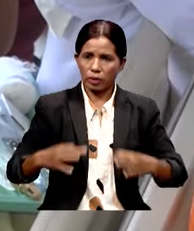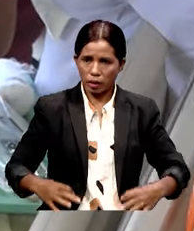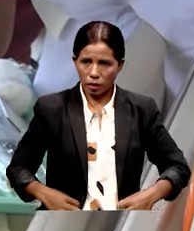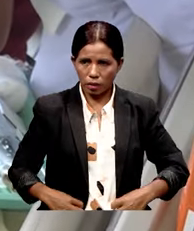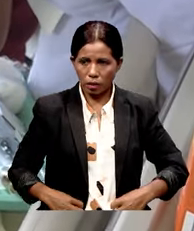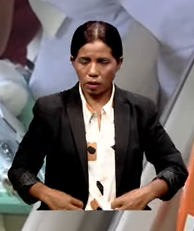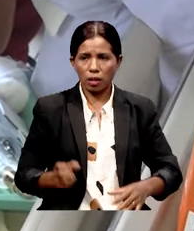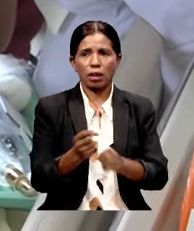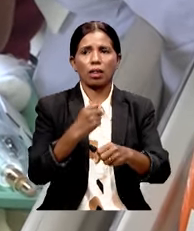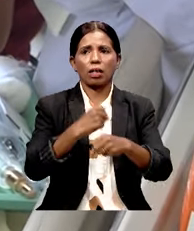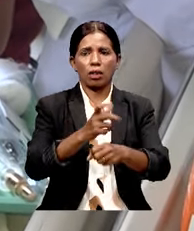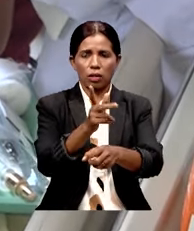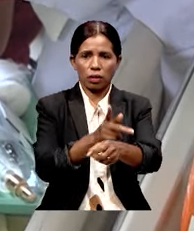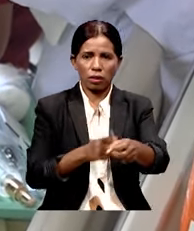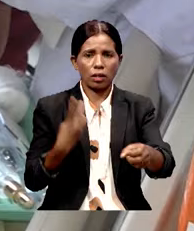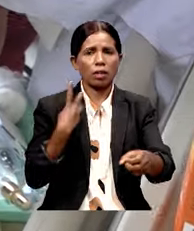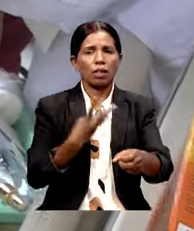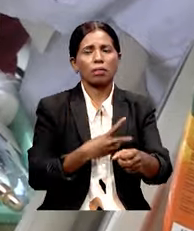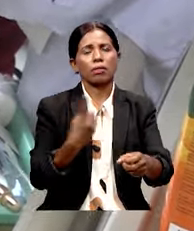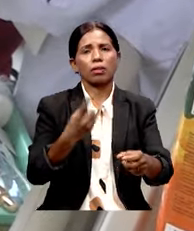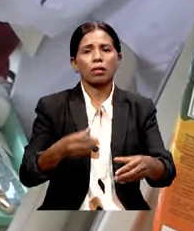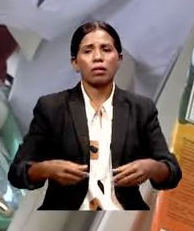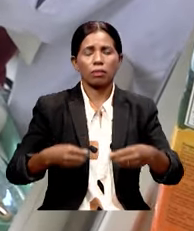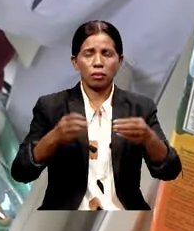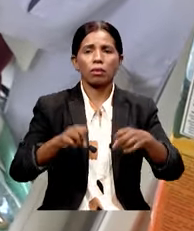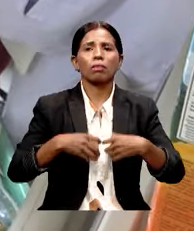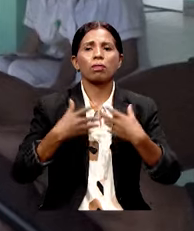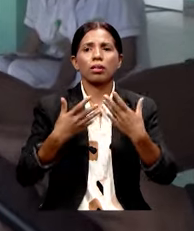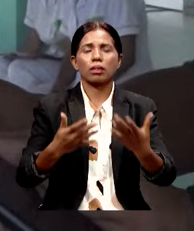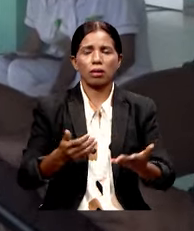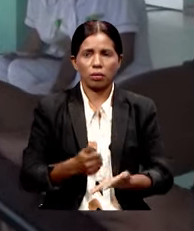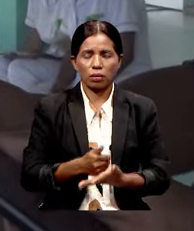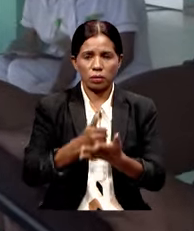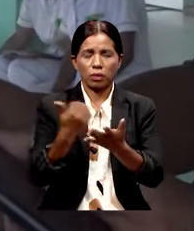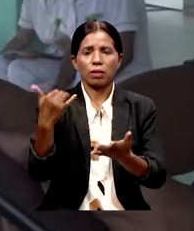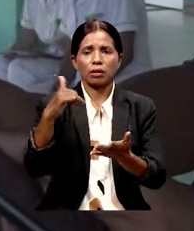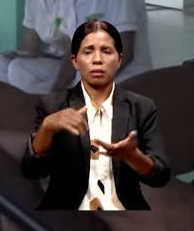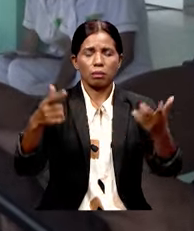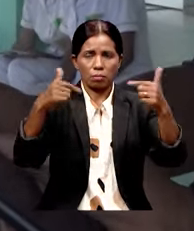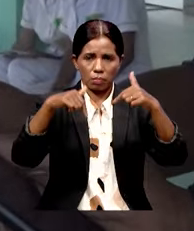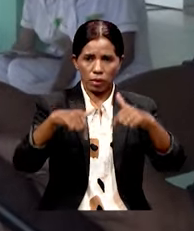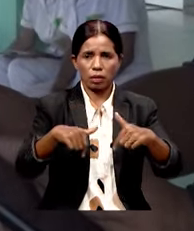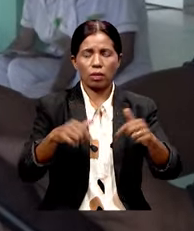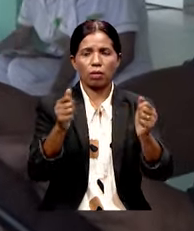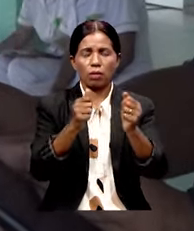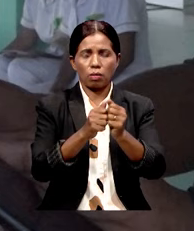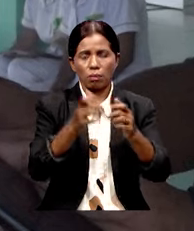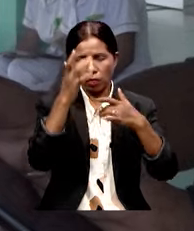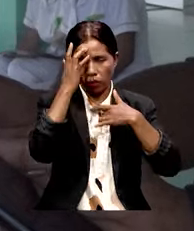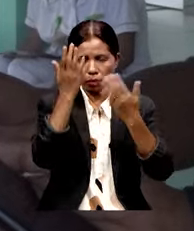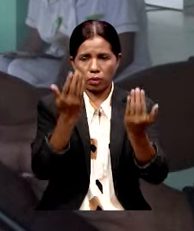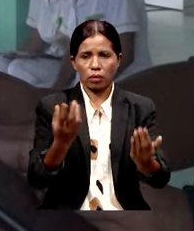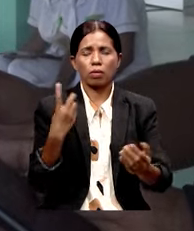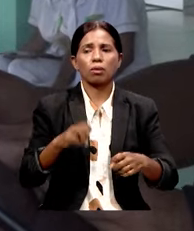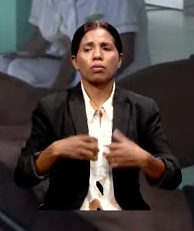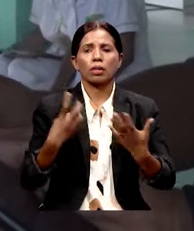maka resulta kane, ami sempre for linha da hulu ko insa cura sira, se mai ho condição neve ma grave, ami o insa para